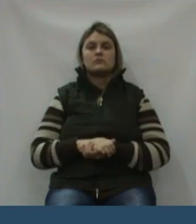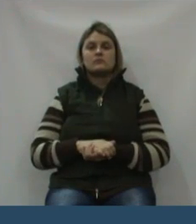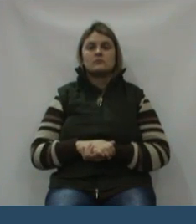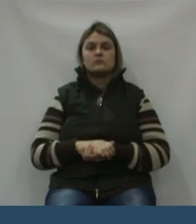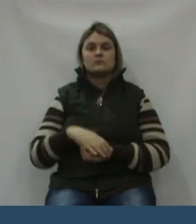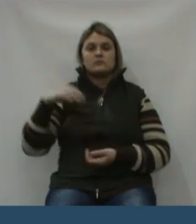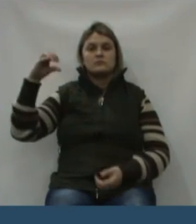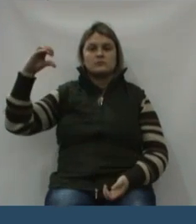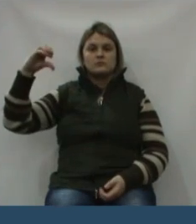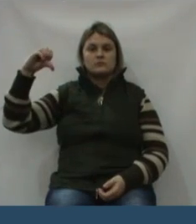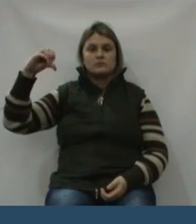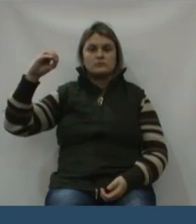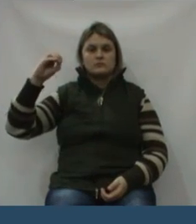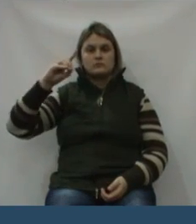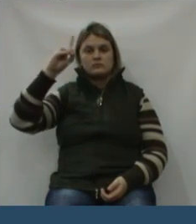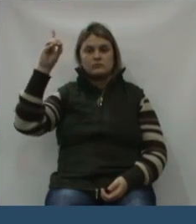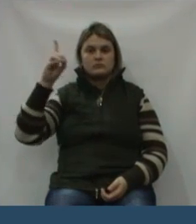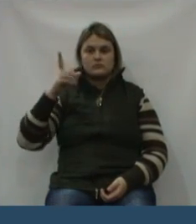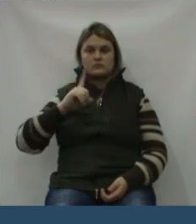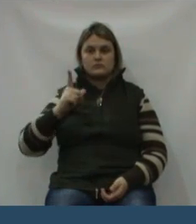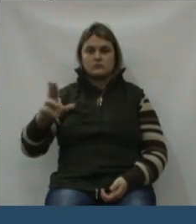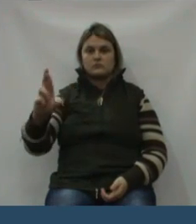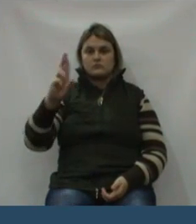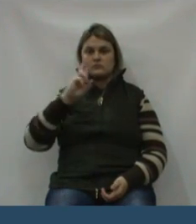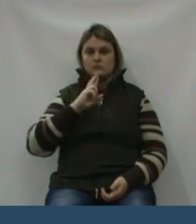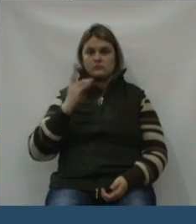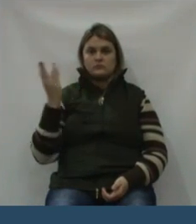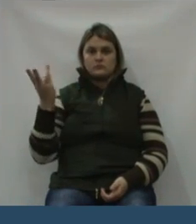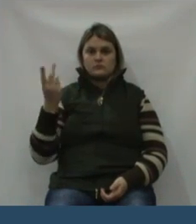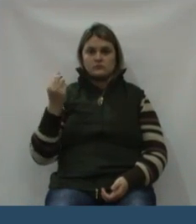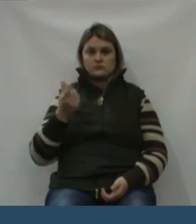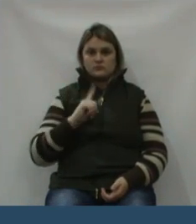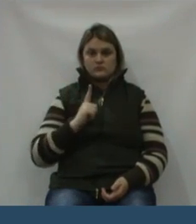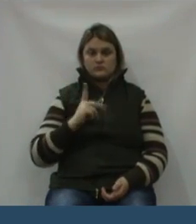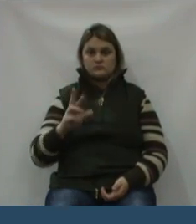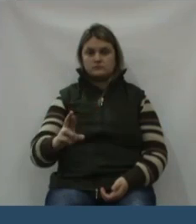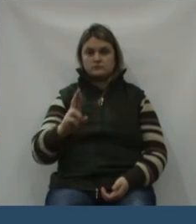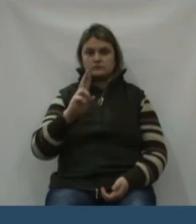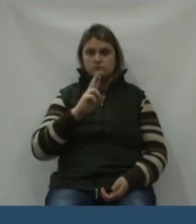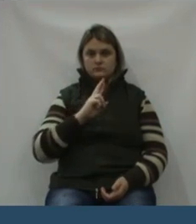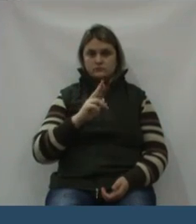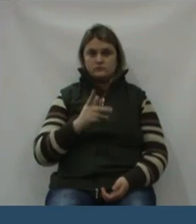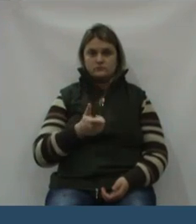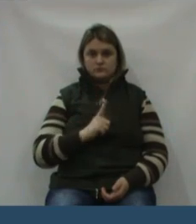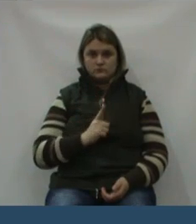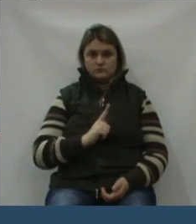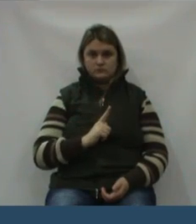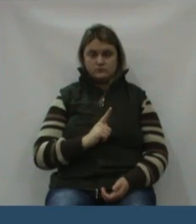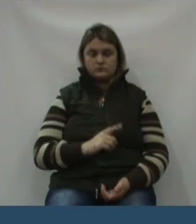mas 90 dias depois eu recebi a resposta de quantos cargos são. Nessa resposta venho